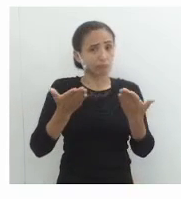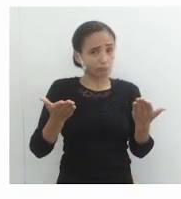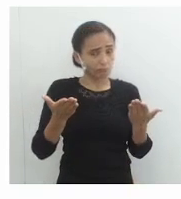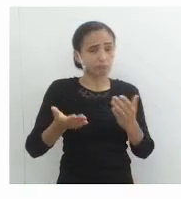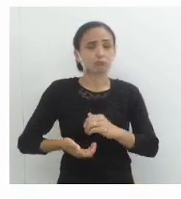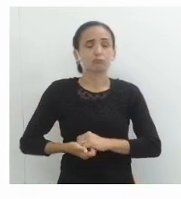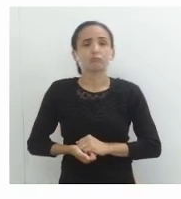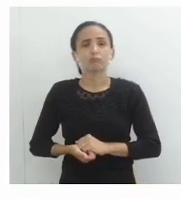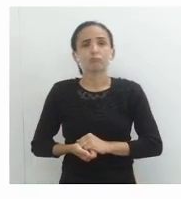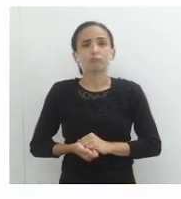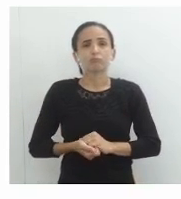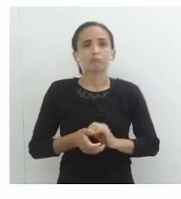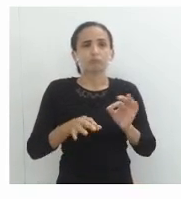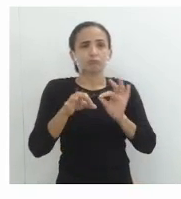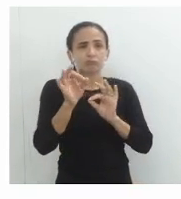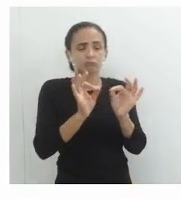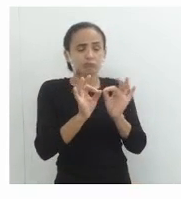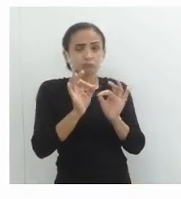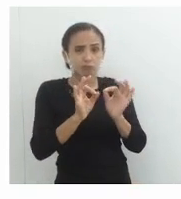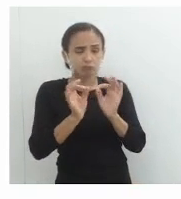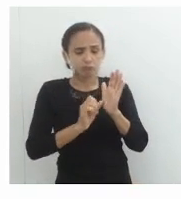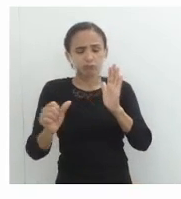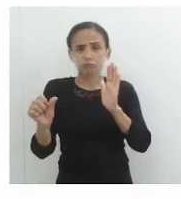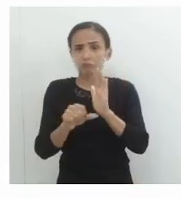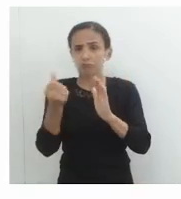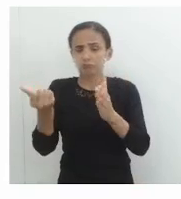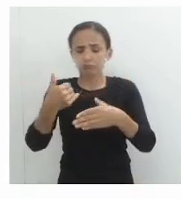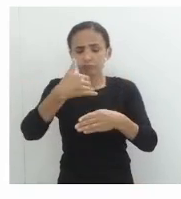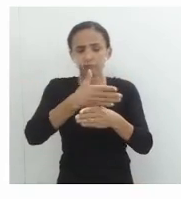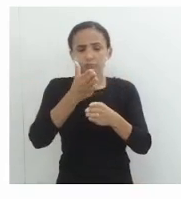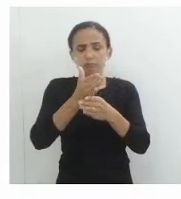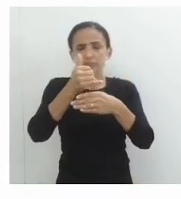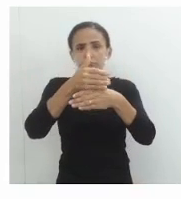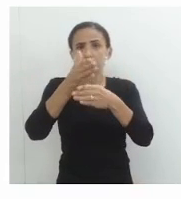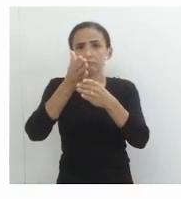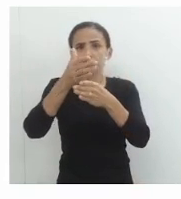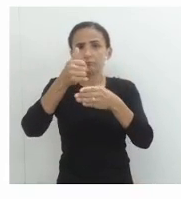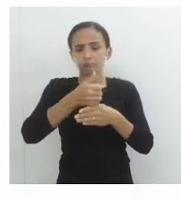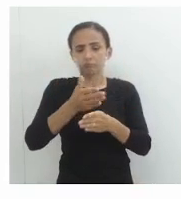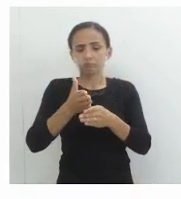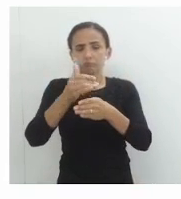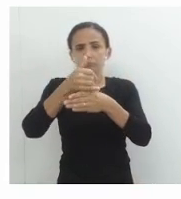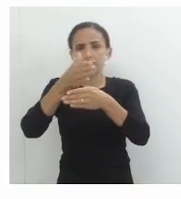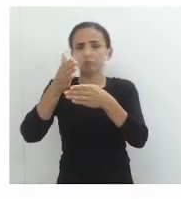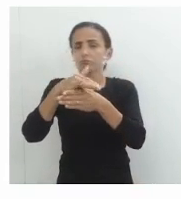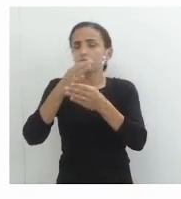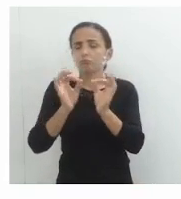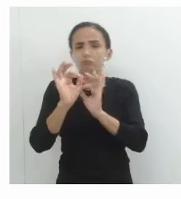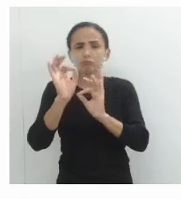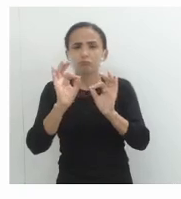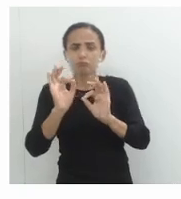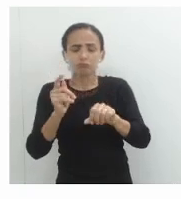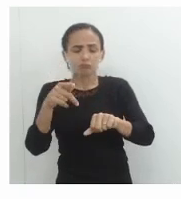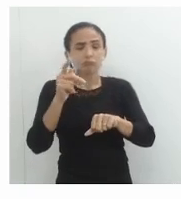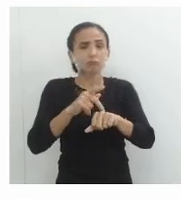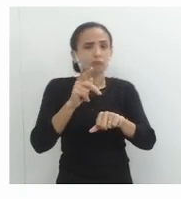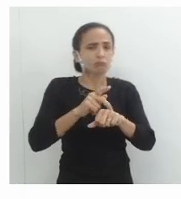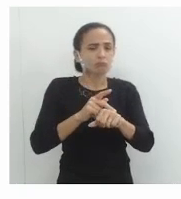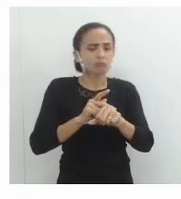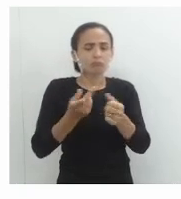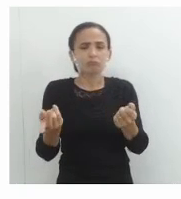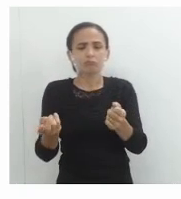Na arquitetura, as primeiras construções primitivas foram construídas com a finalidade de abrigo e